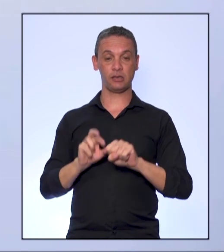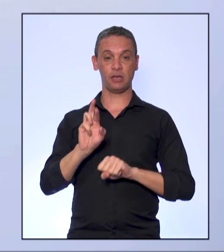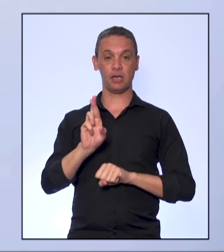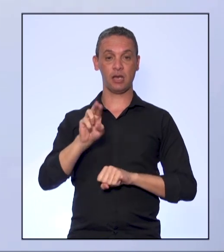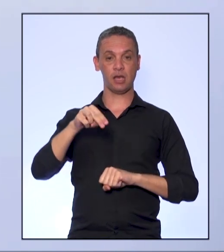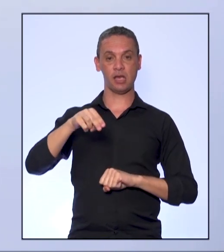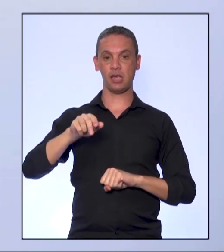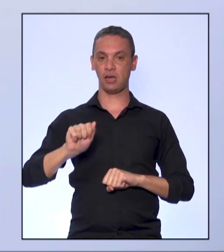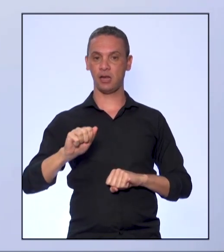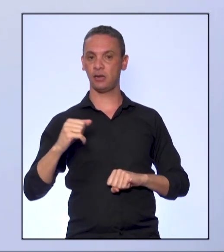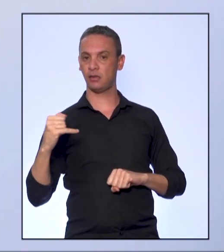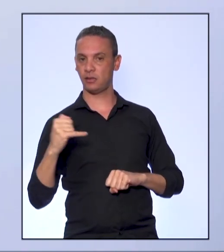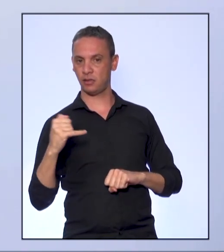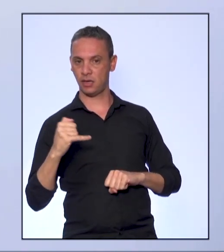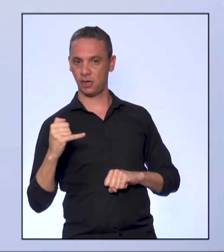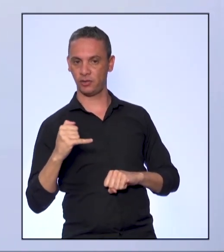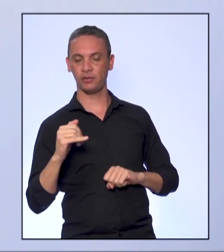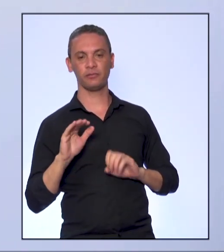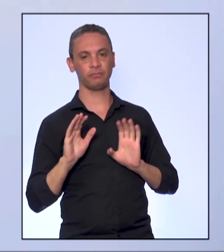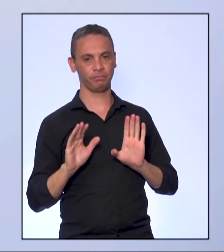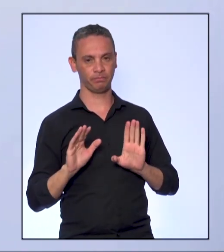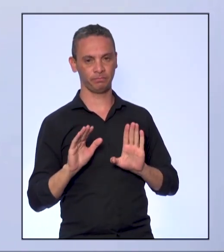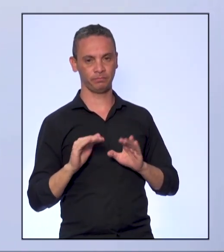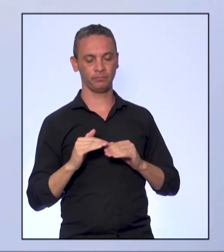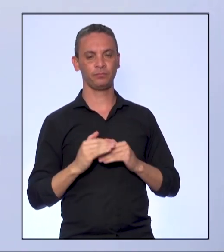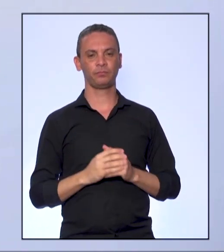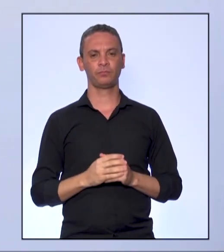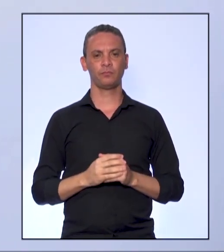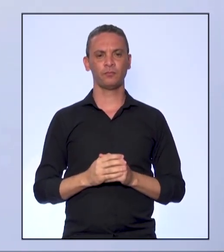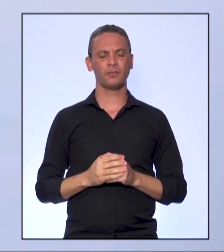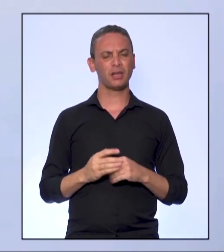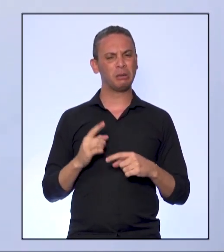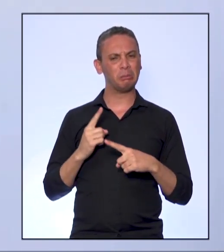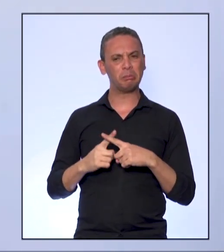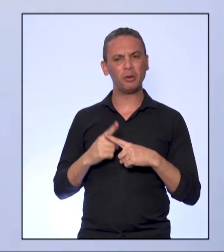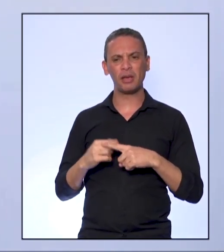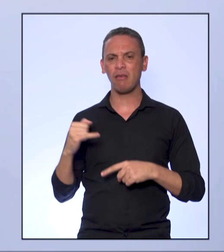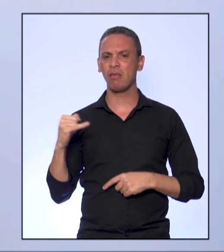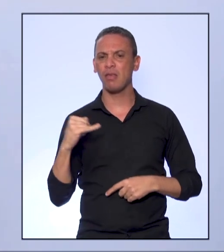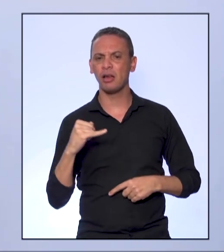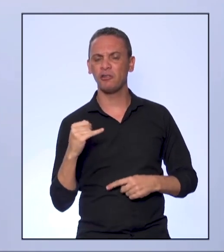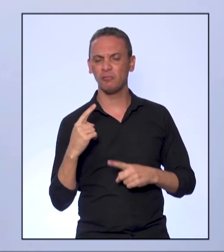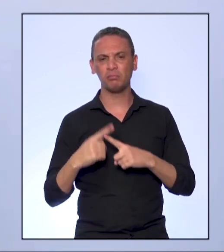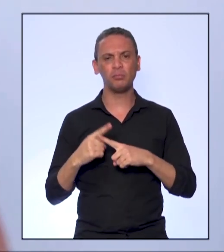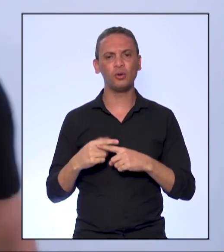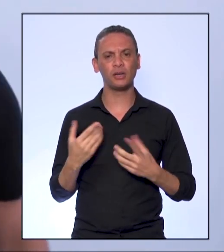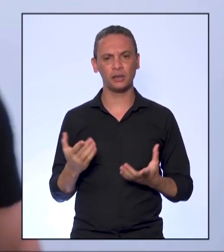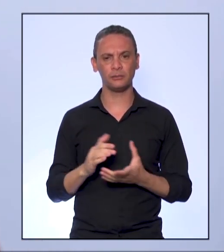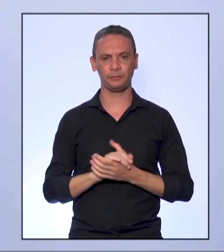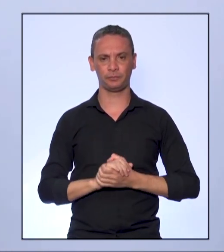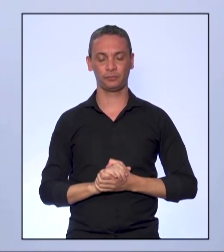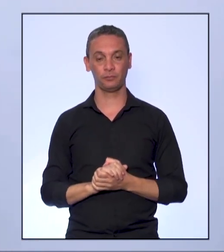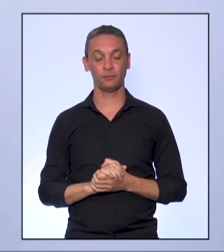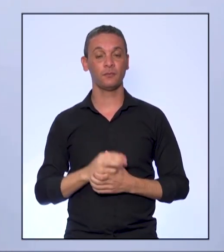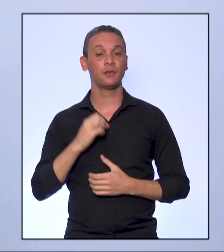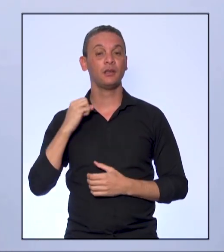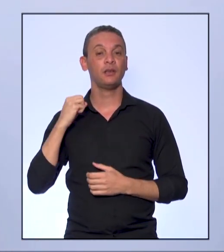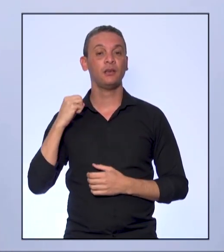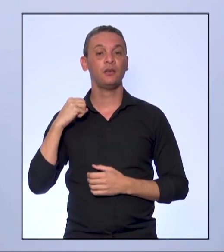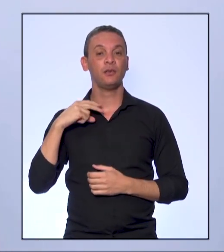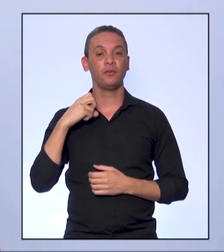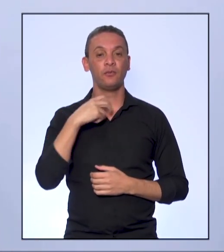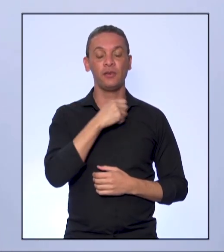RNA, negativo. Então, coronavírus é esse aqui, negativo. Por que negativo, Kennedy? Porque assim, o vírus de